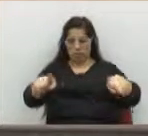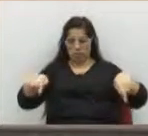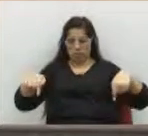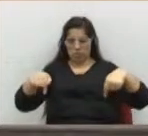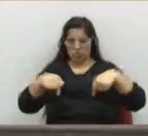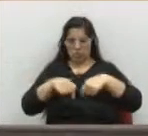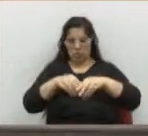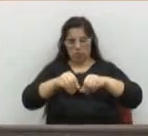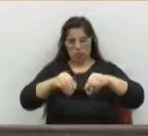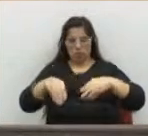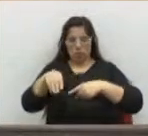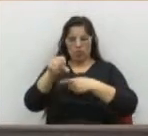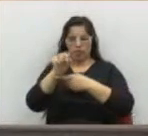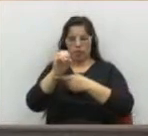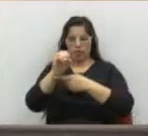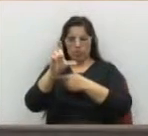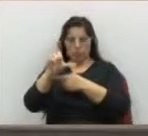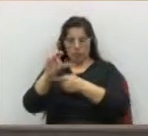Limeira.